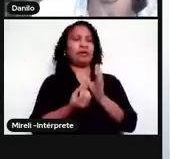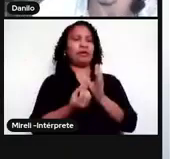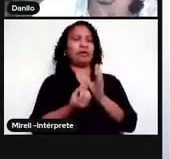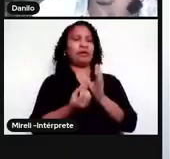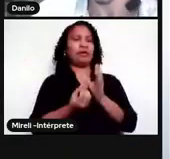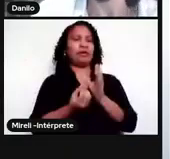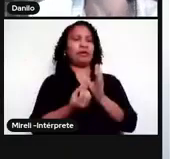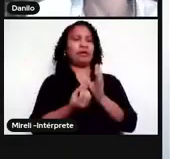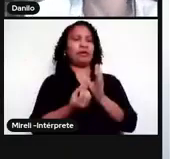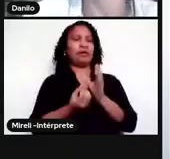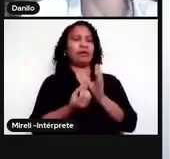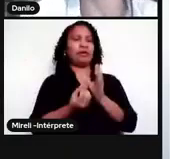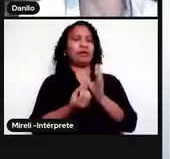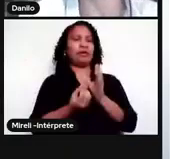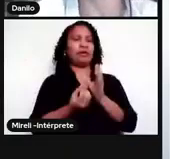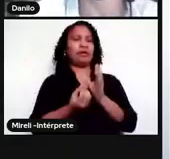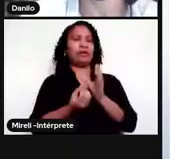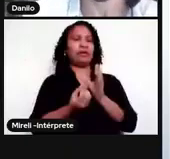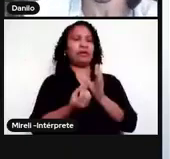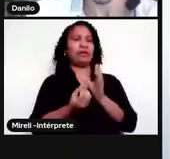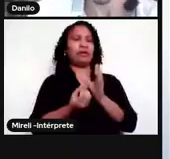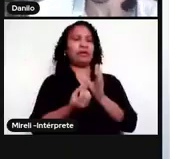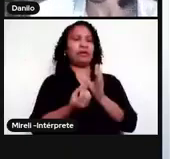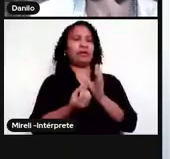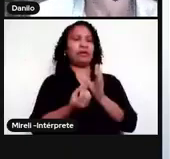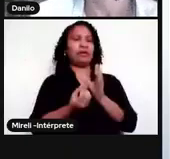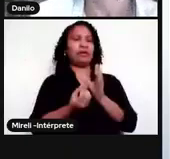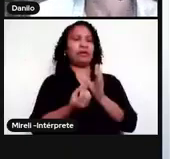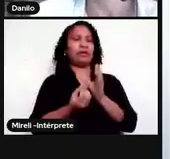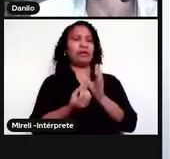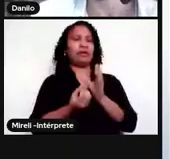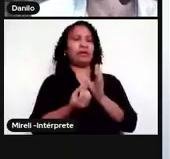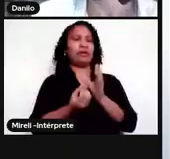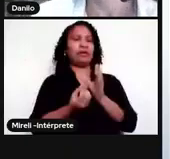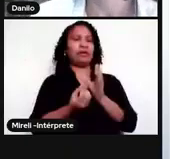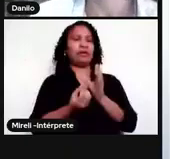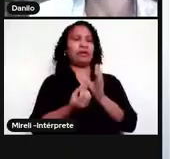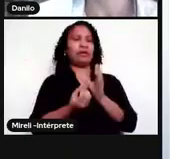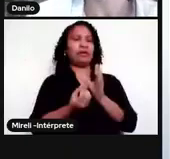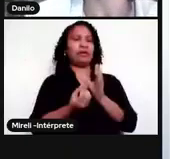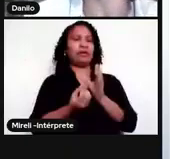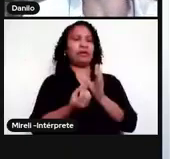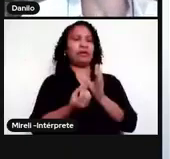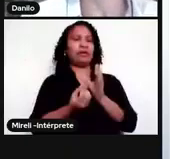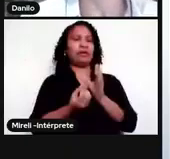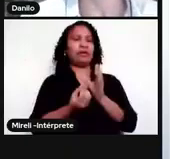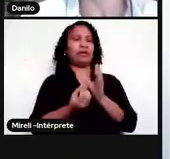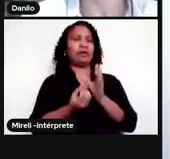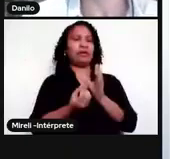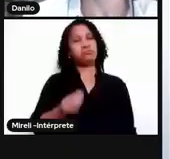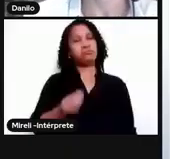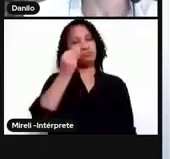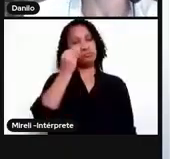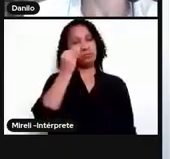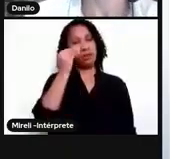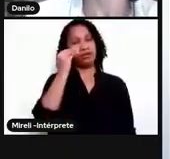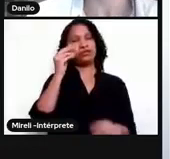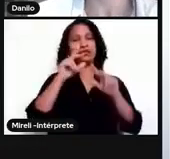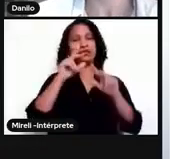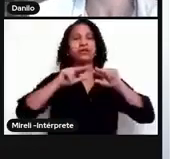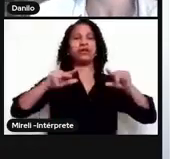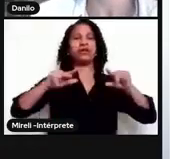de reamostragem, para a importância das bivariáveis, relativa das bivariáveis, que ele testa as variáveis que têm